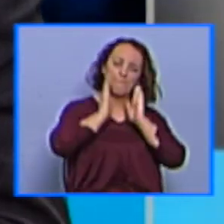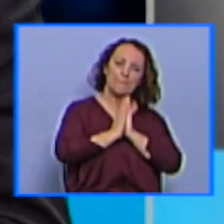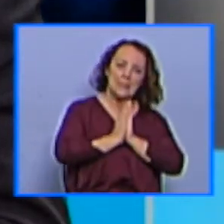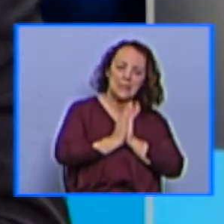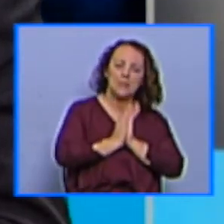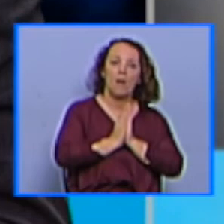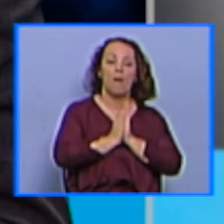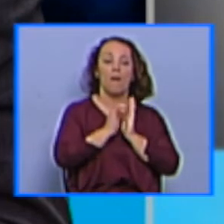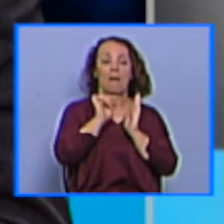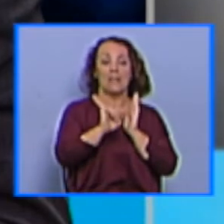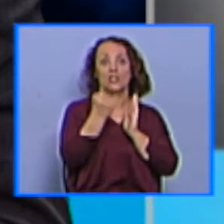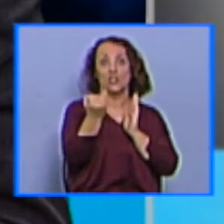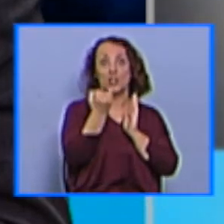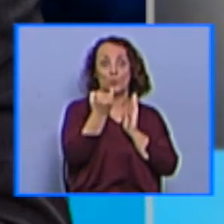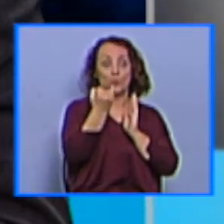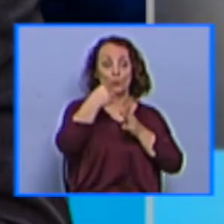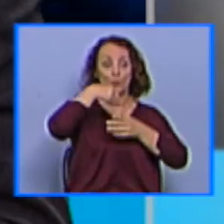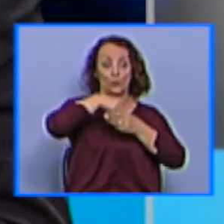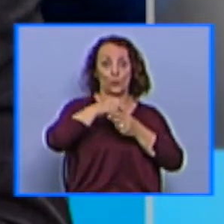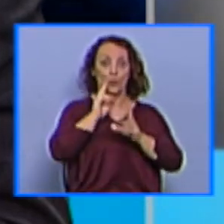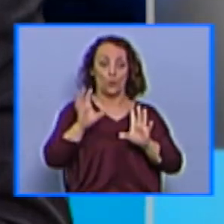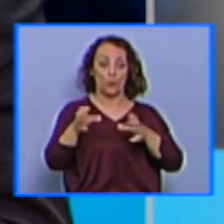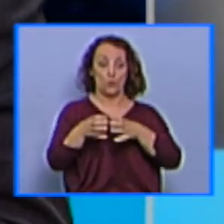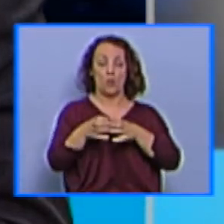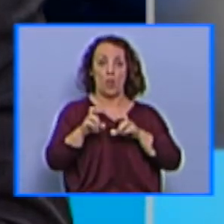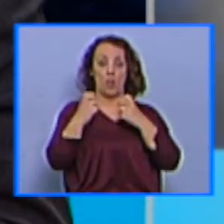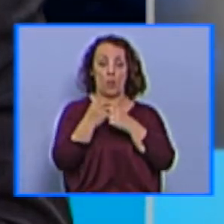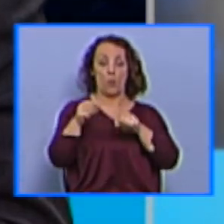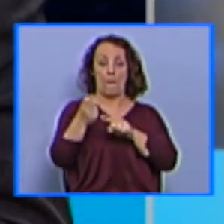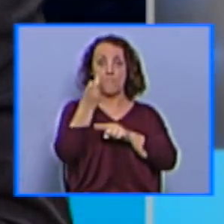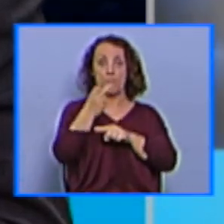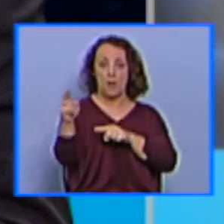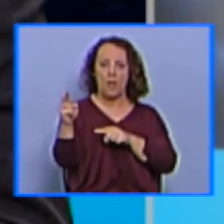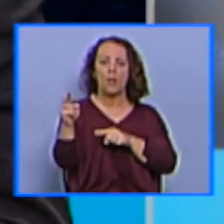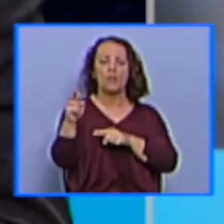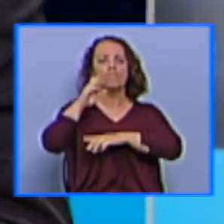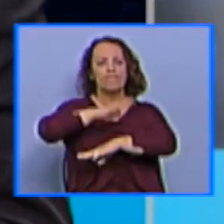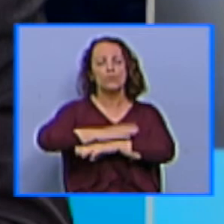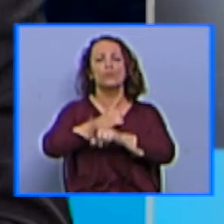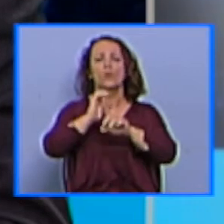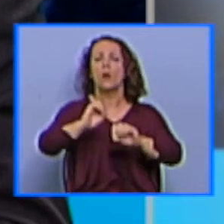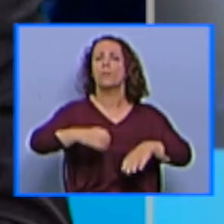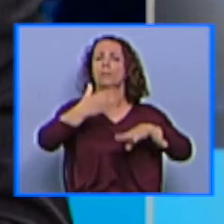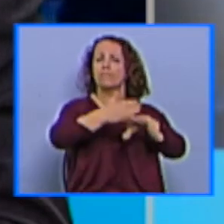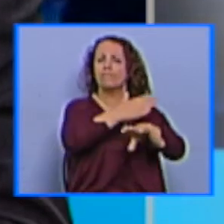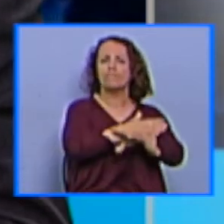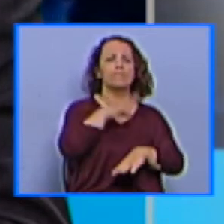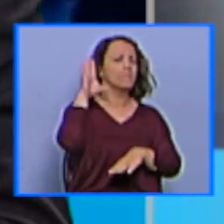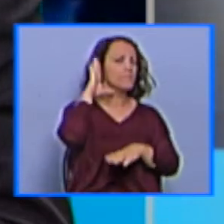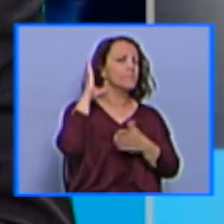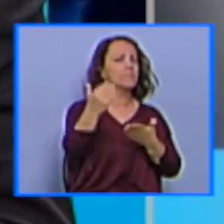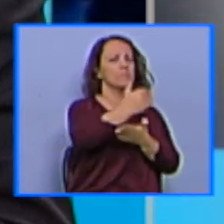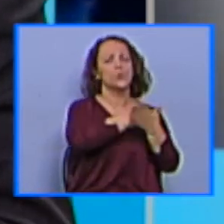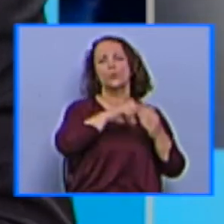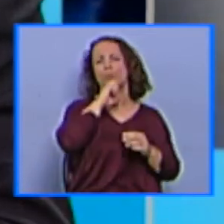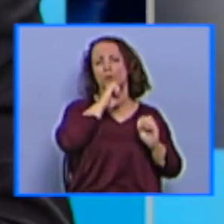todas estas decisões do Conselho Permanente foram tidas em conta depois de ouvir, de auscultar todos os bispos diocesanos. Portanto, sempre um